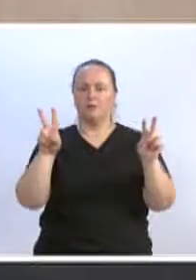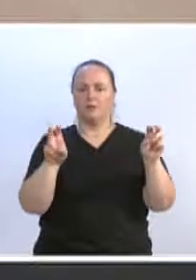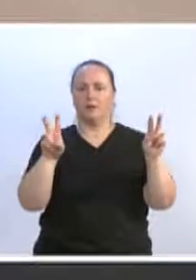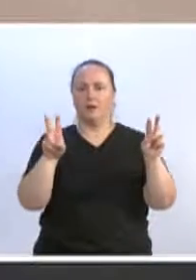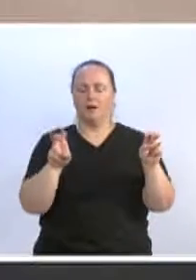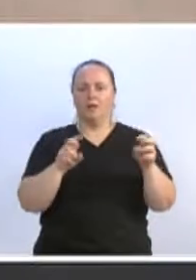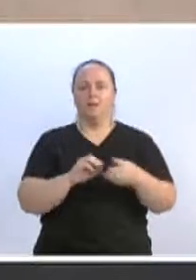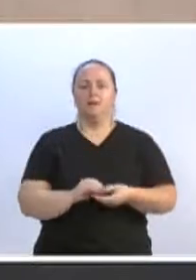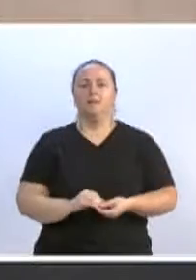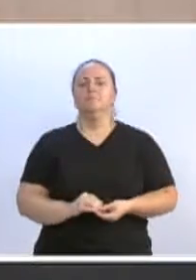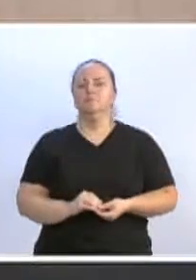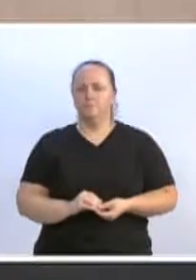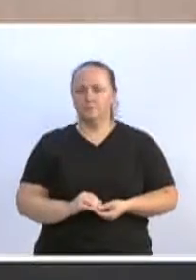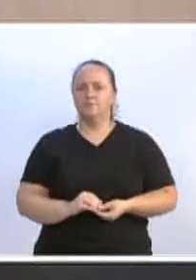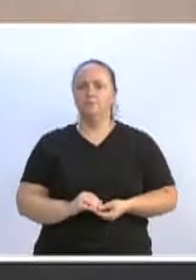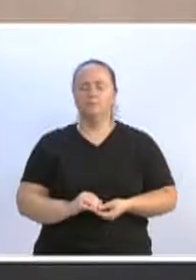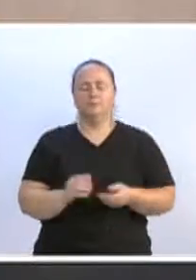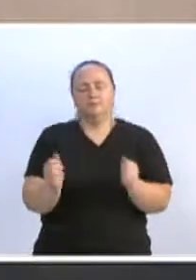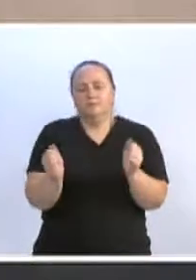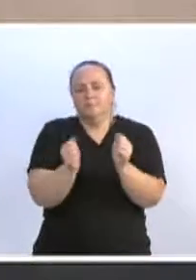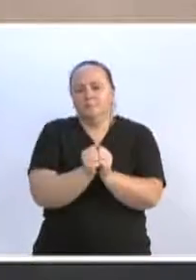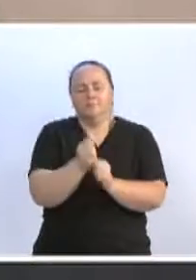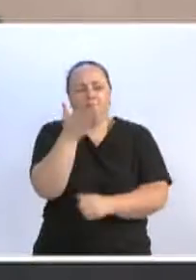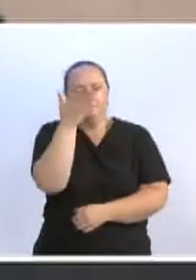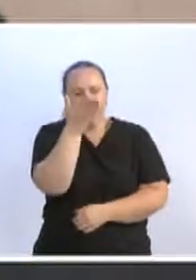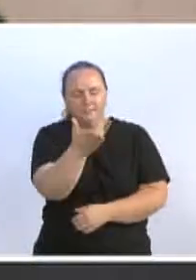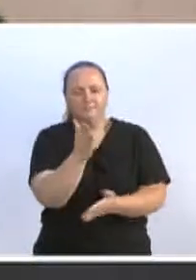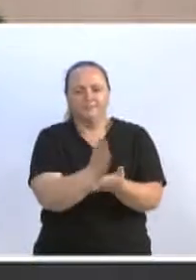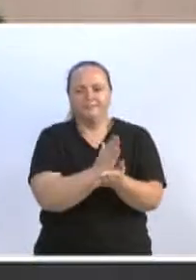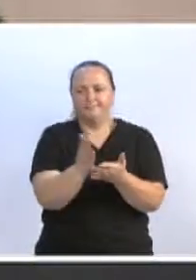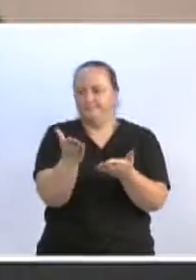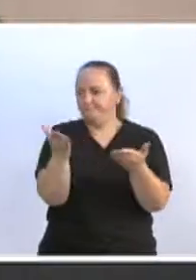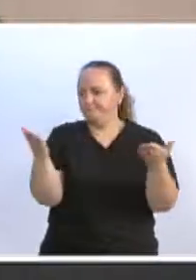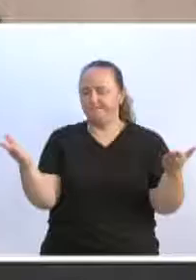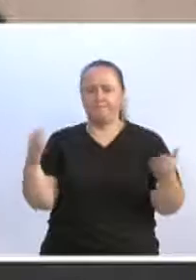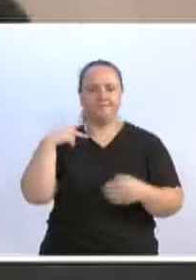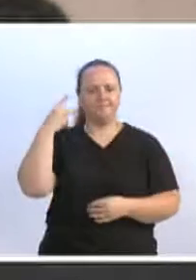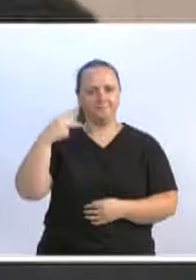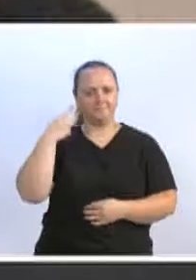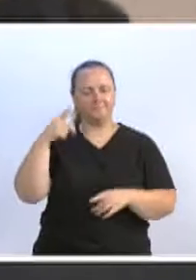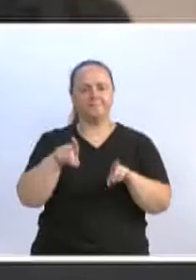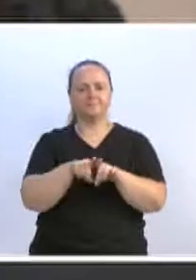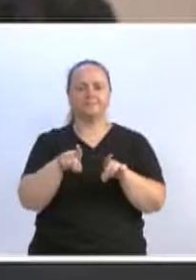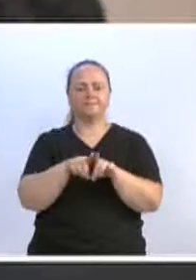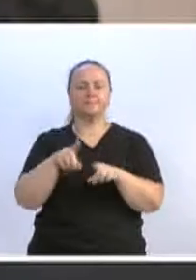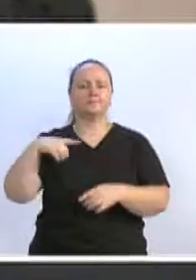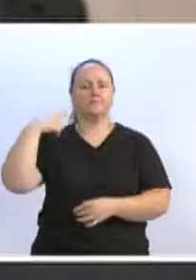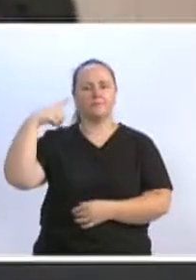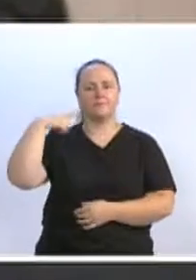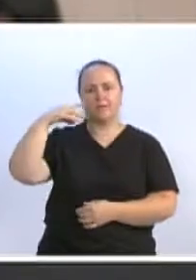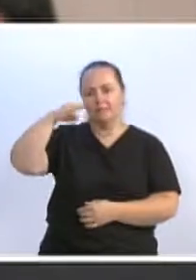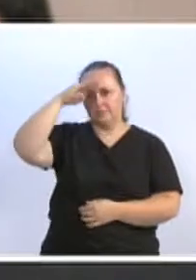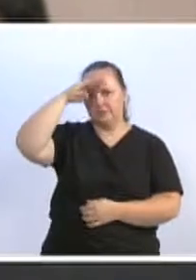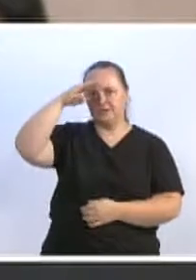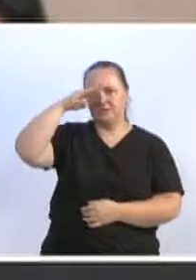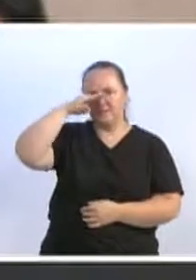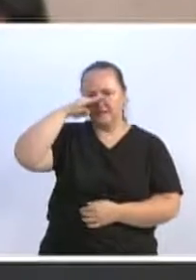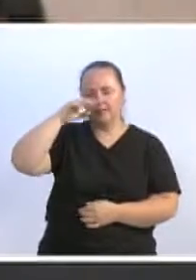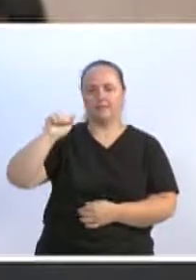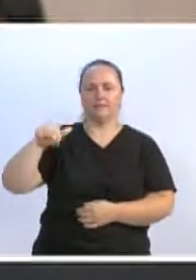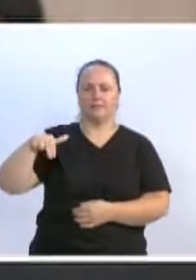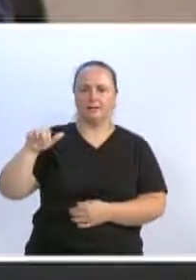fazer bate também juntamente com o senhor e alguns vereadores mais deputados ana paula deputado jean kuhlmann que fomos inclusive